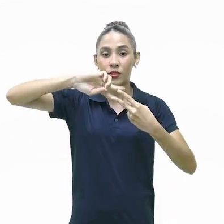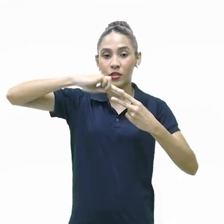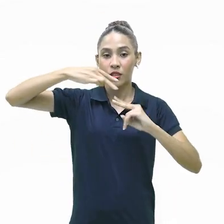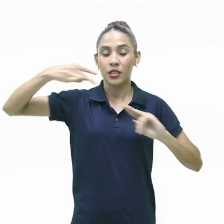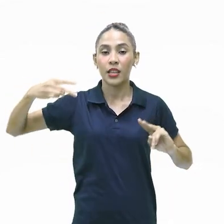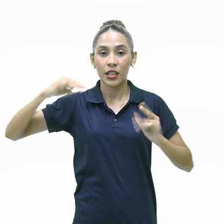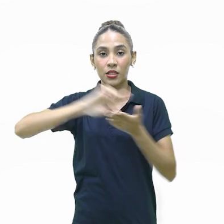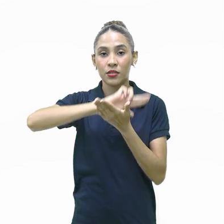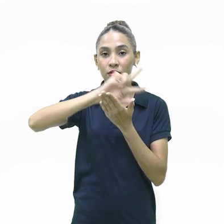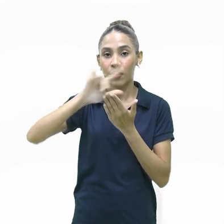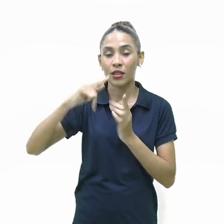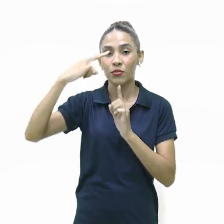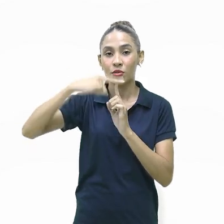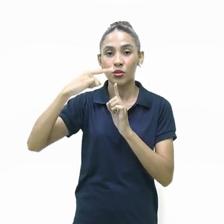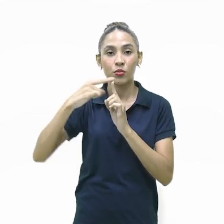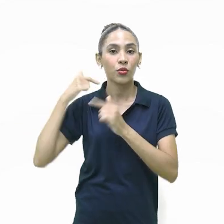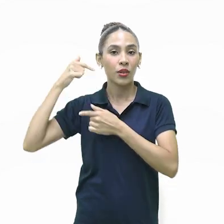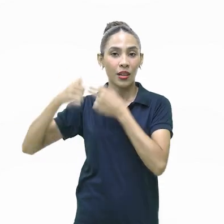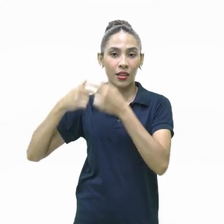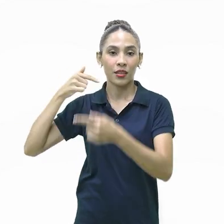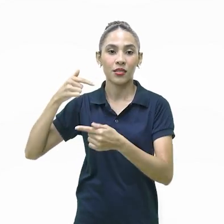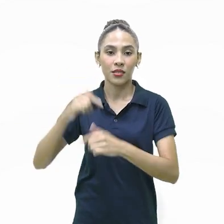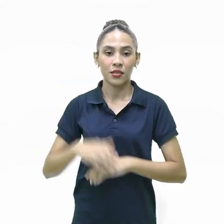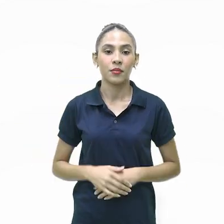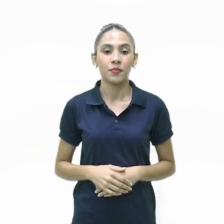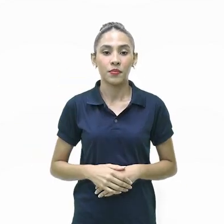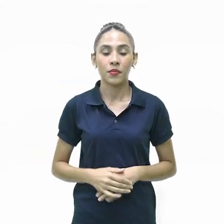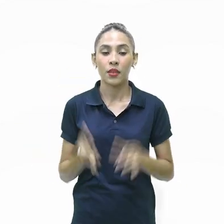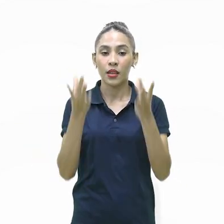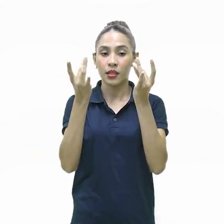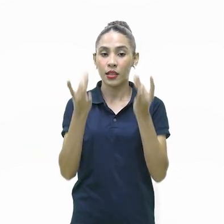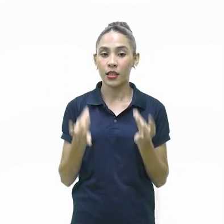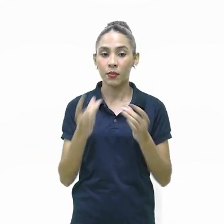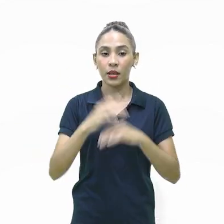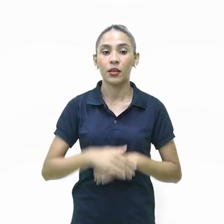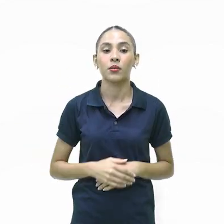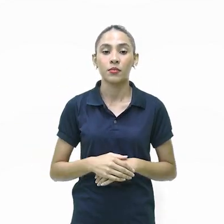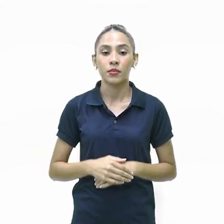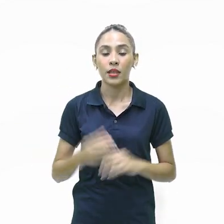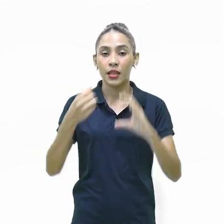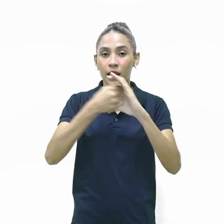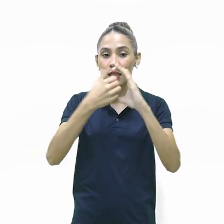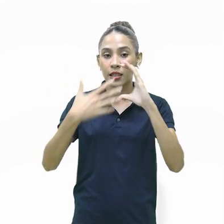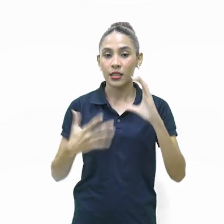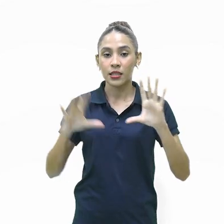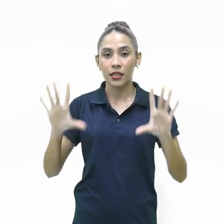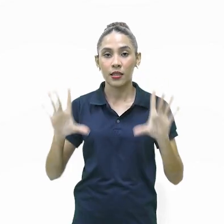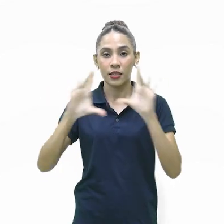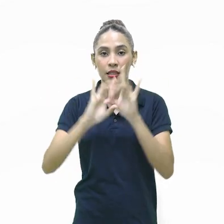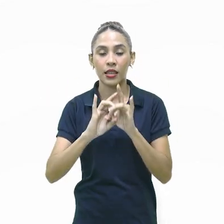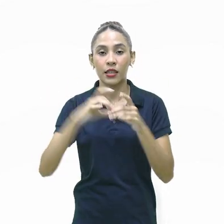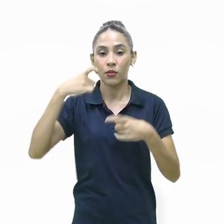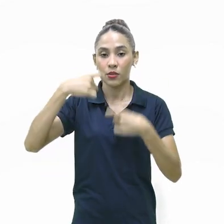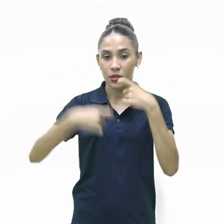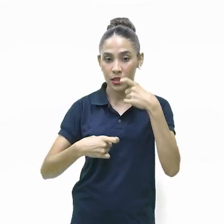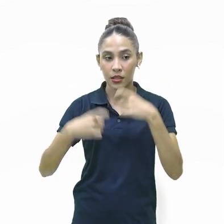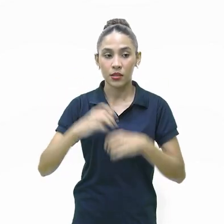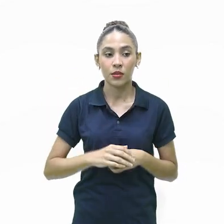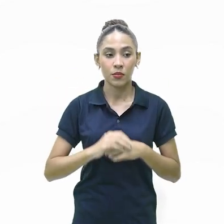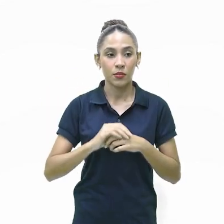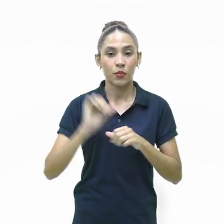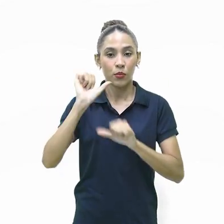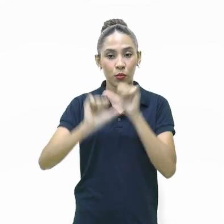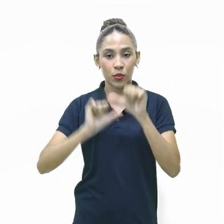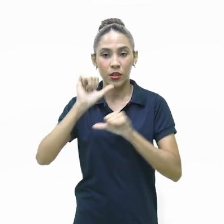Genética e outros tipos de herança. Detalhamento, heranças ligadas ao sexo,